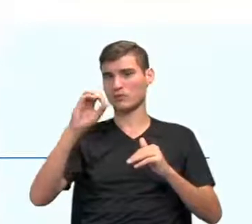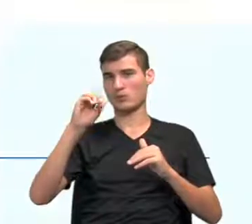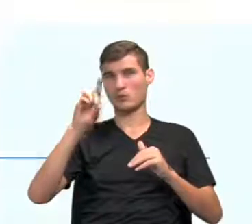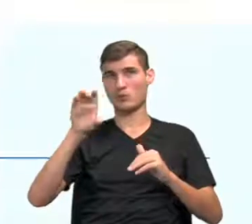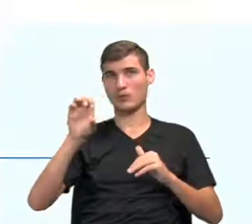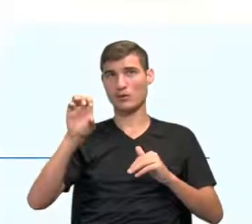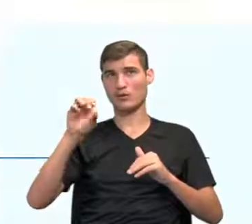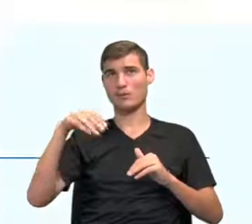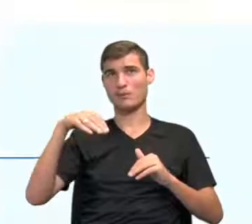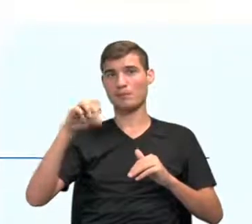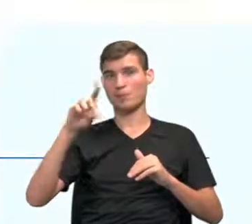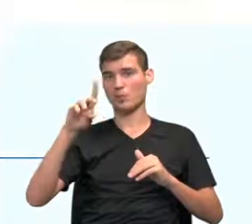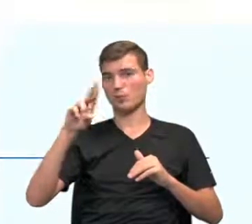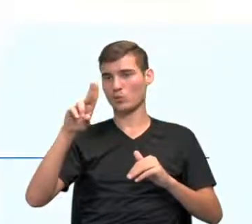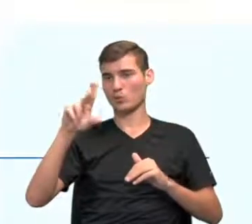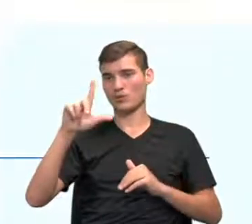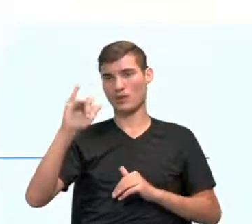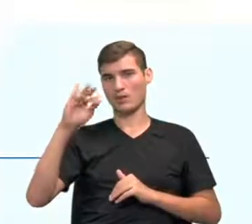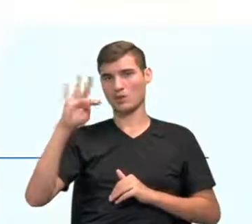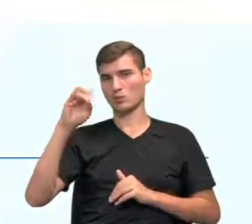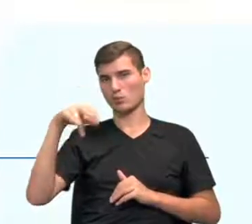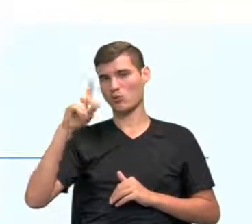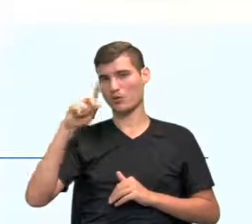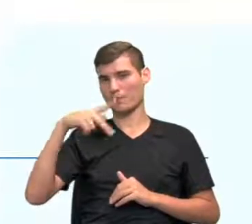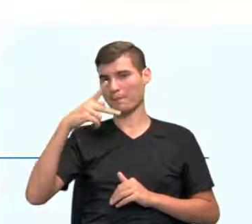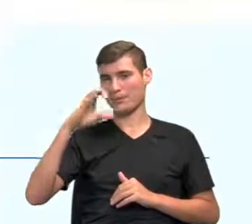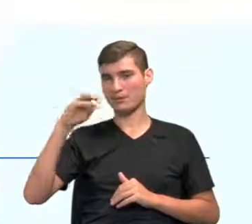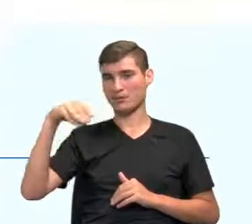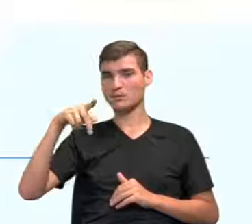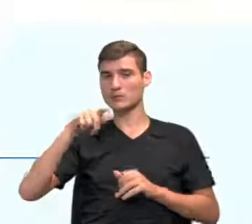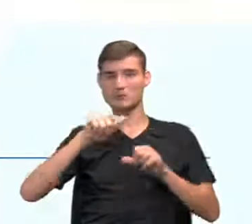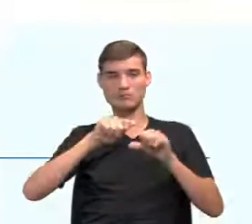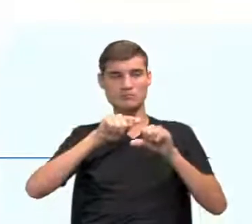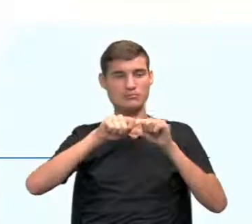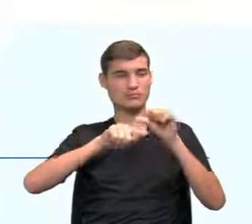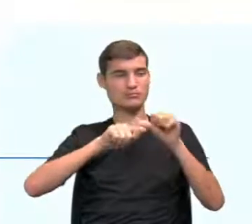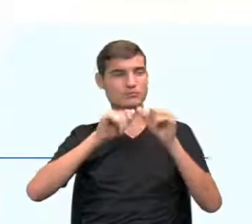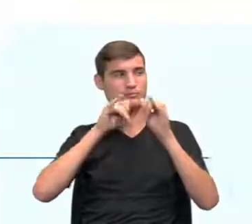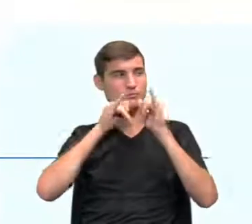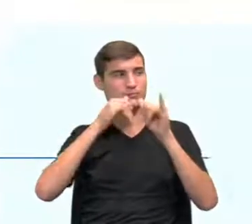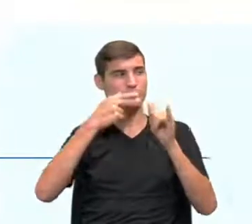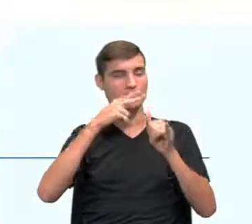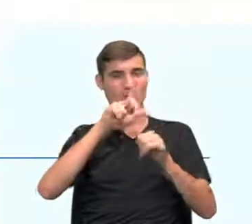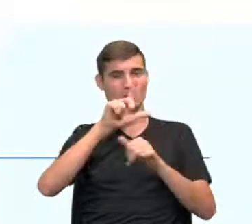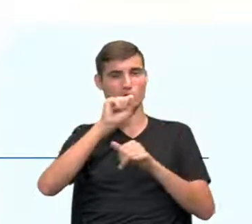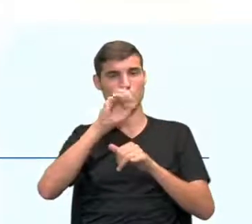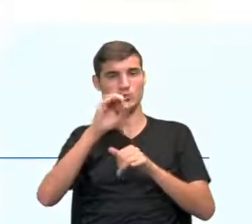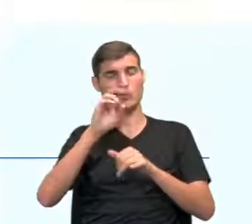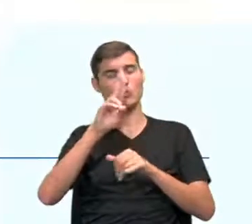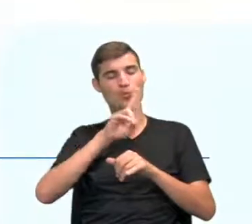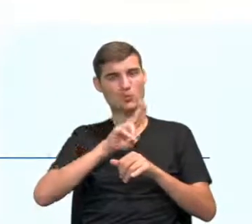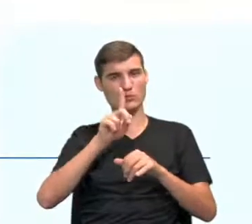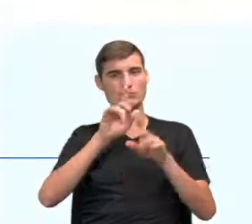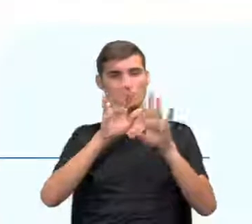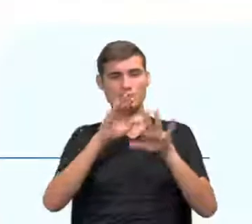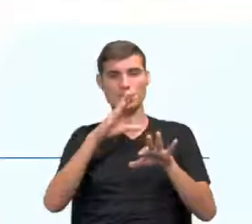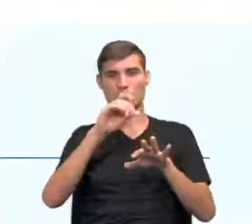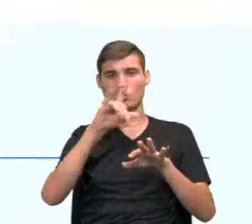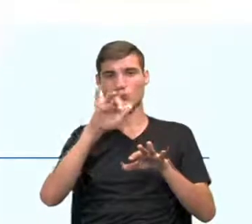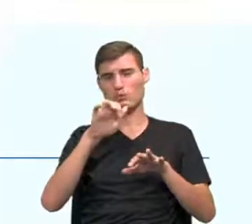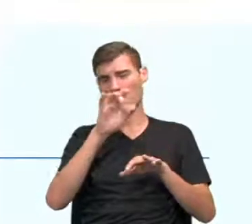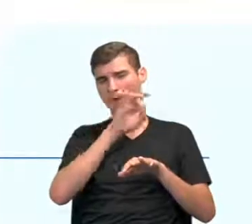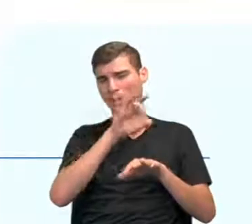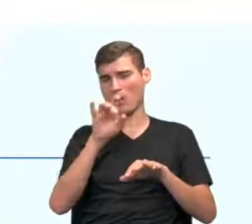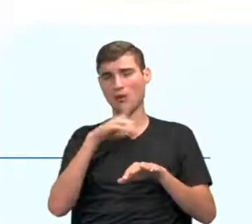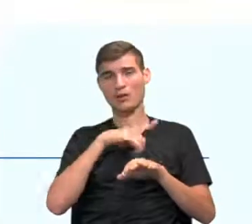Modulation. Então, eu modulo o meu pulso através do código. Então, cada pulso vai ter um